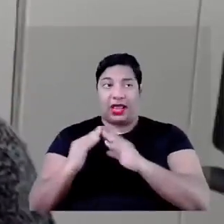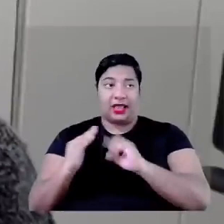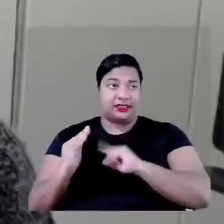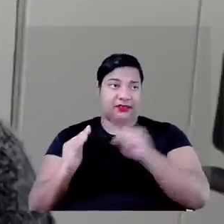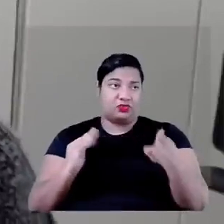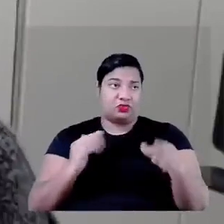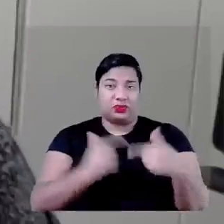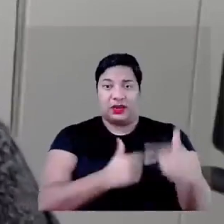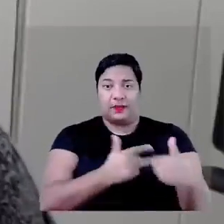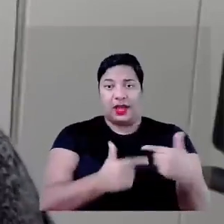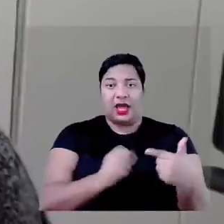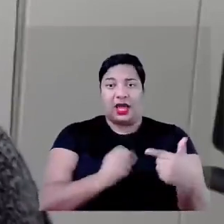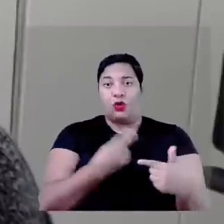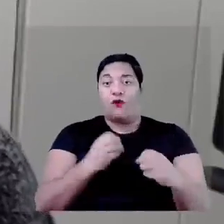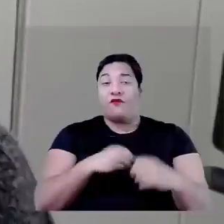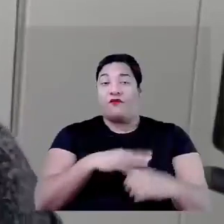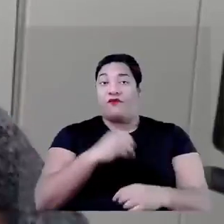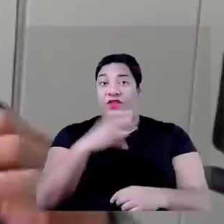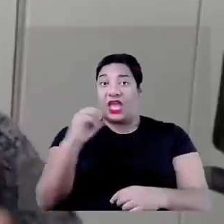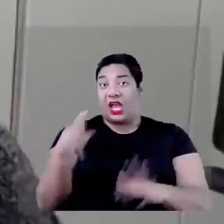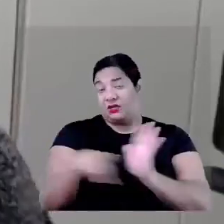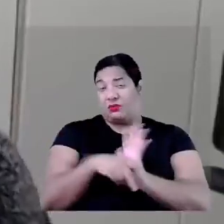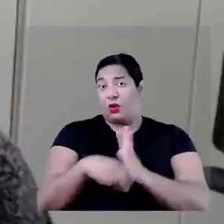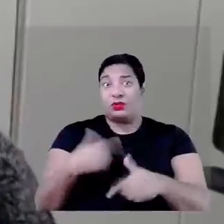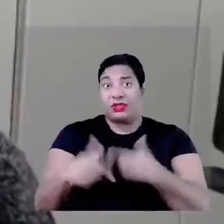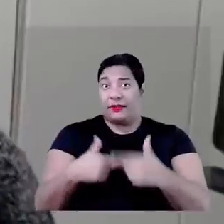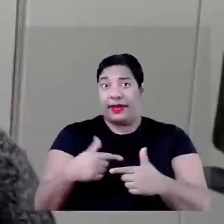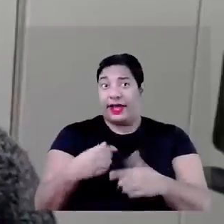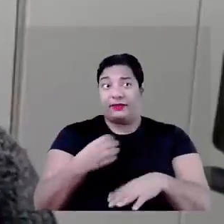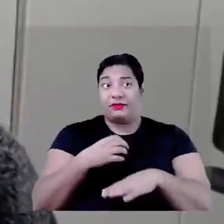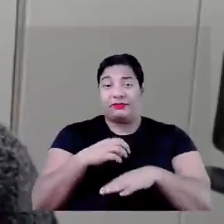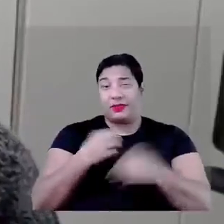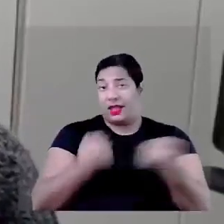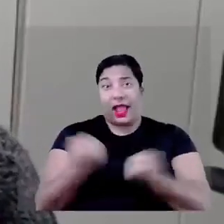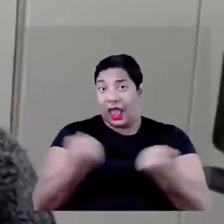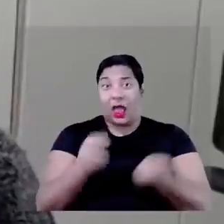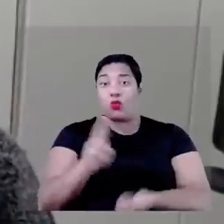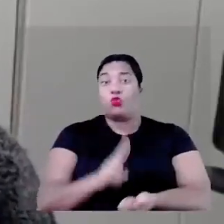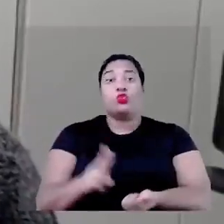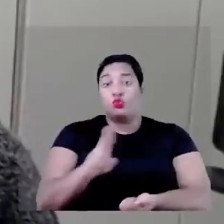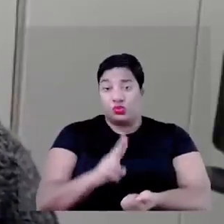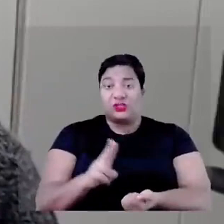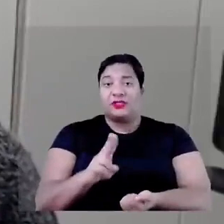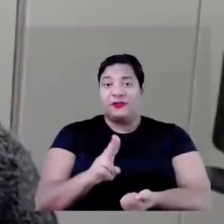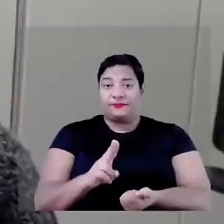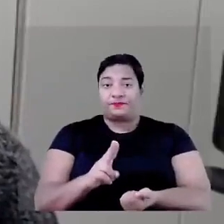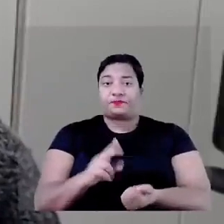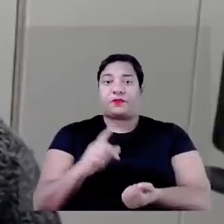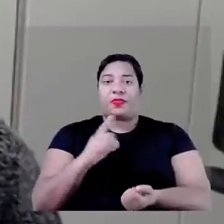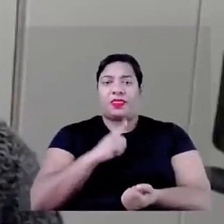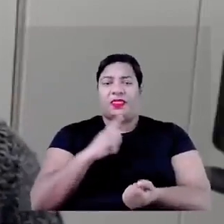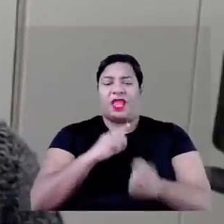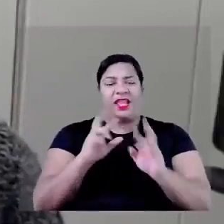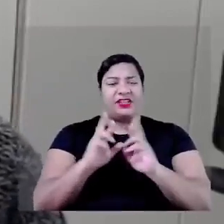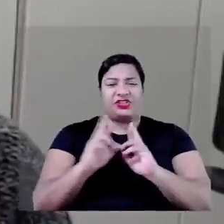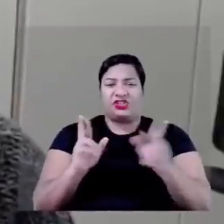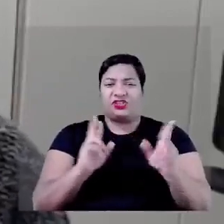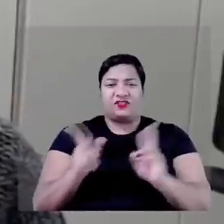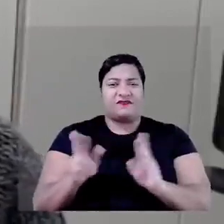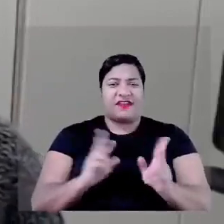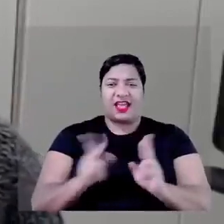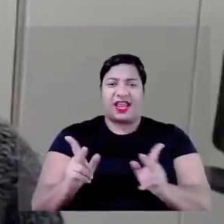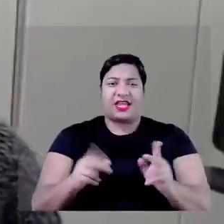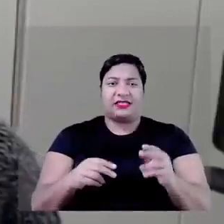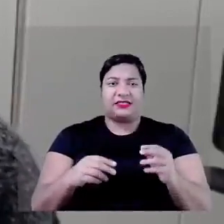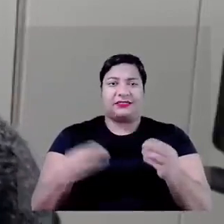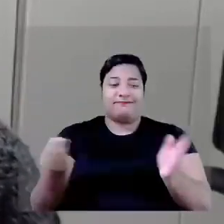viagens a negócios, né? E todos esses itens que eu mencionei, eles constituem diferentes escopos, né, dentro do inventário de emissão de